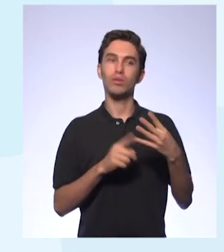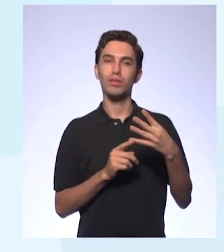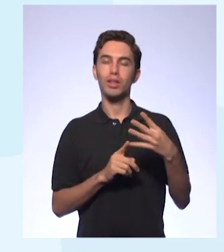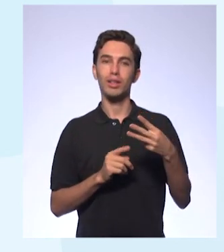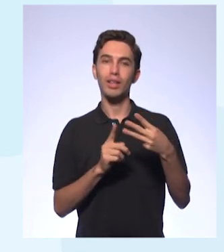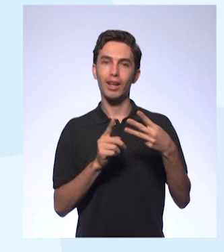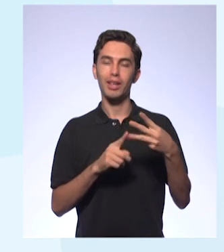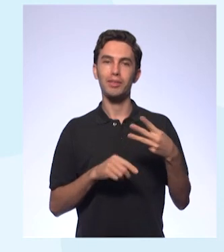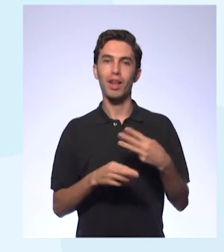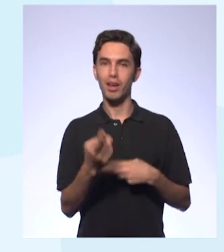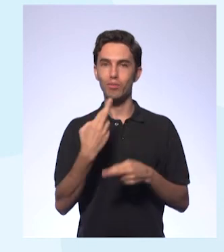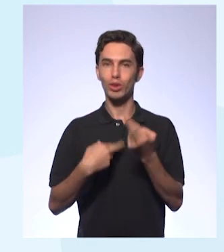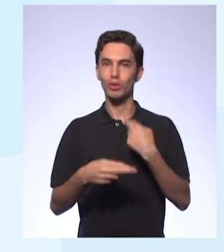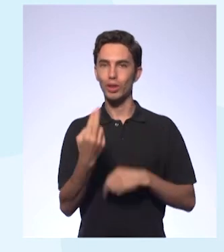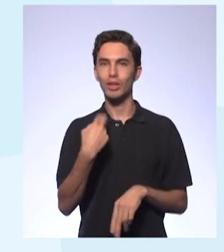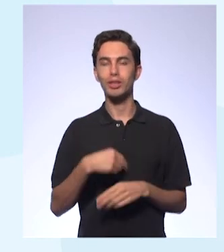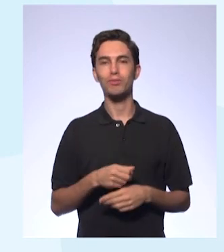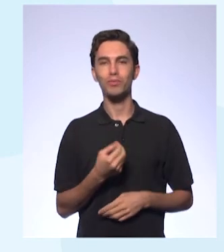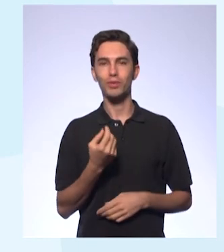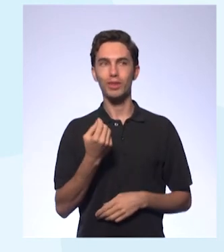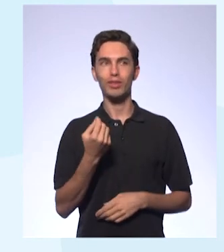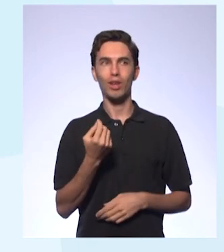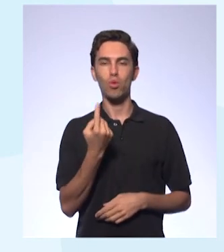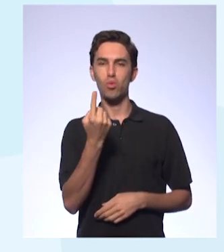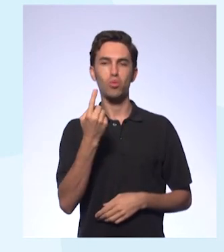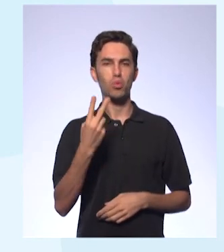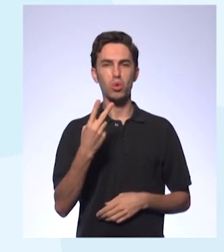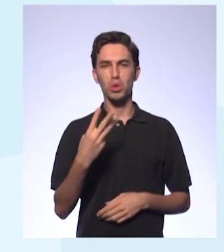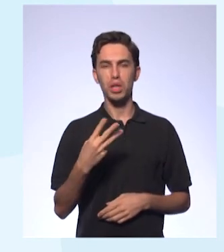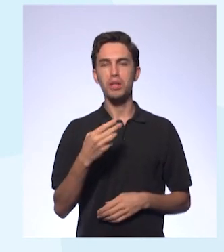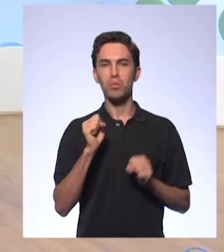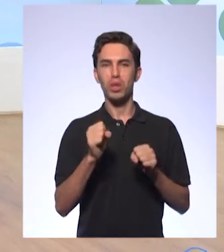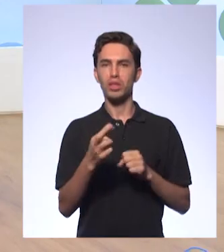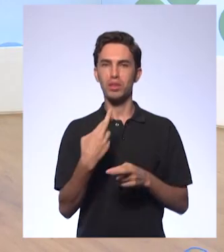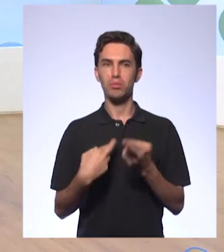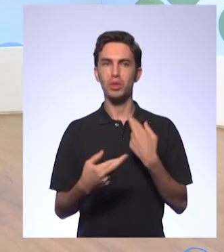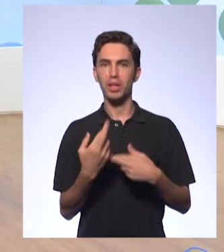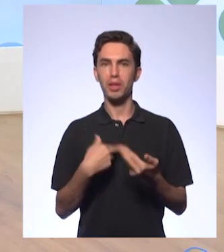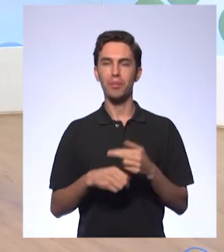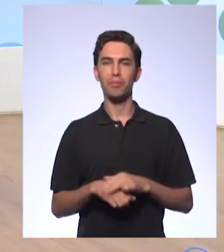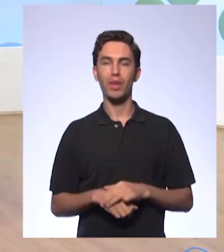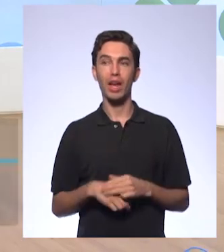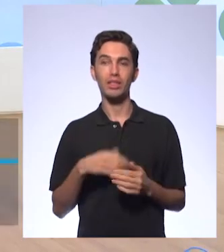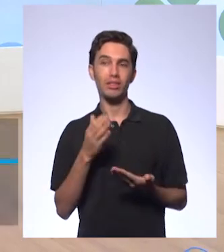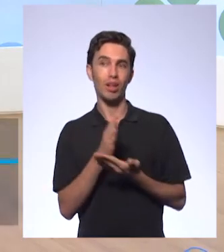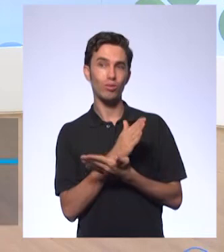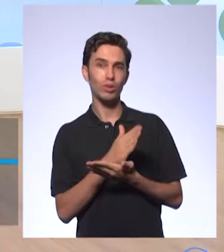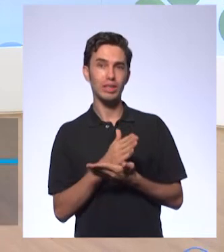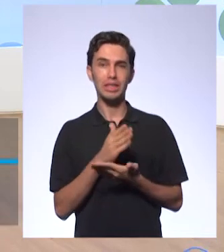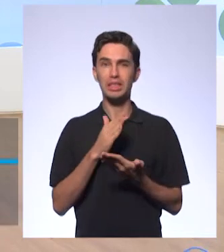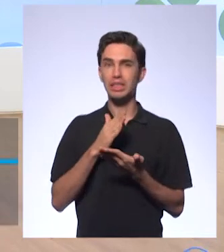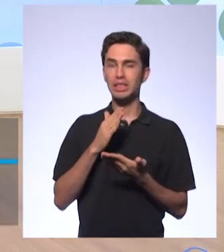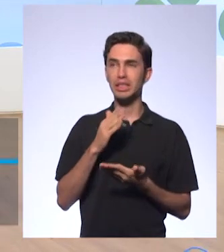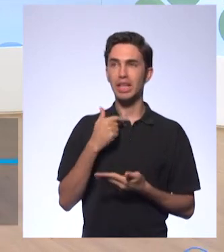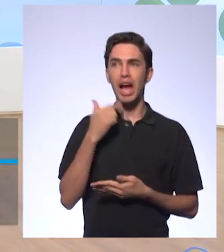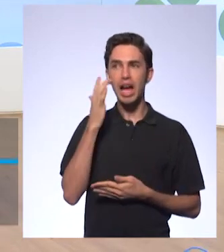3. Pode responder 1, 2 ou 3, não tem problema. Estão divididos entre 2 e 3, professora. Entre o número 2 e o 3. Um artigo de opinião. 2 e